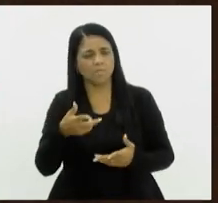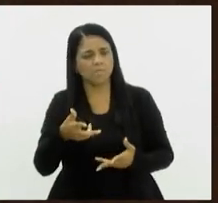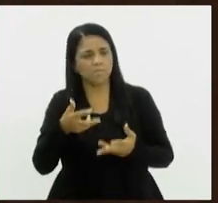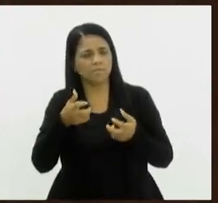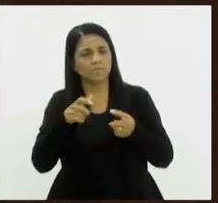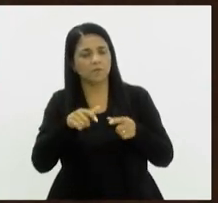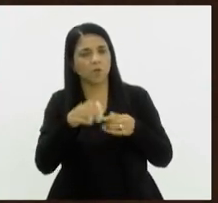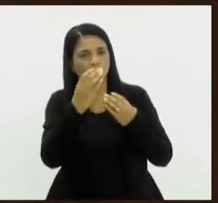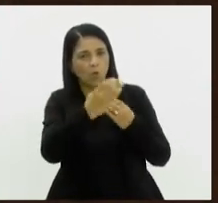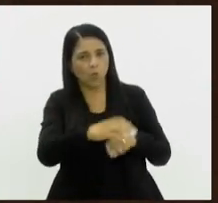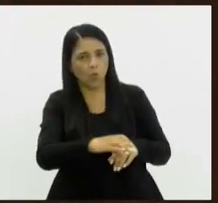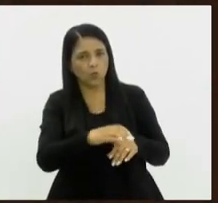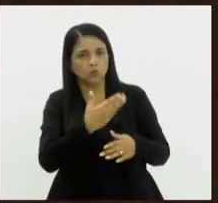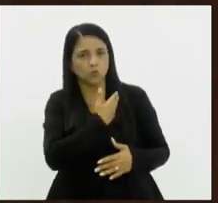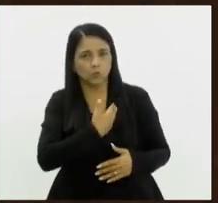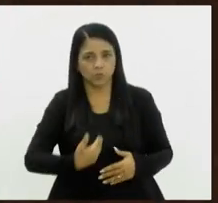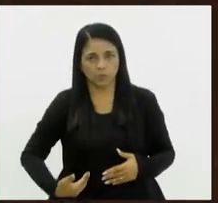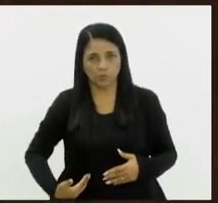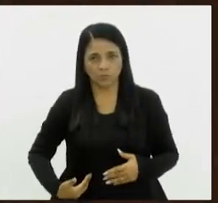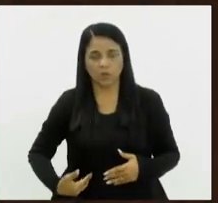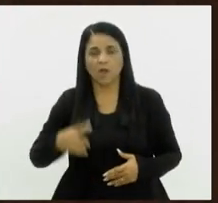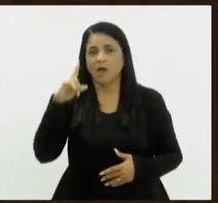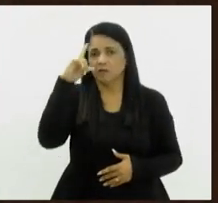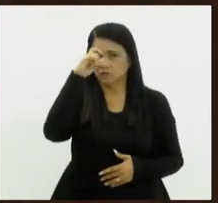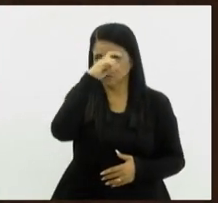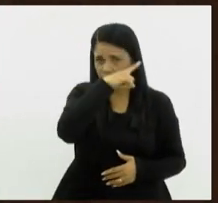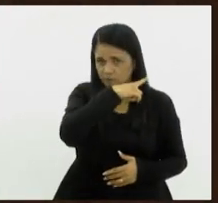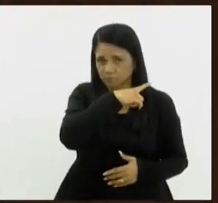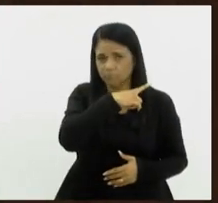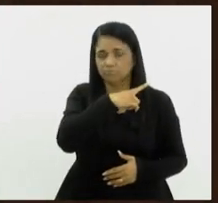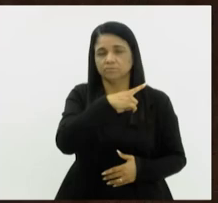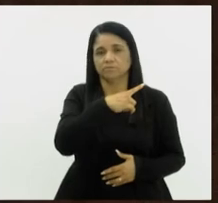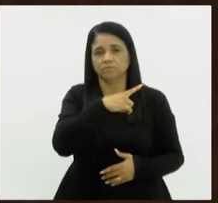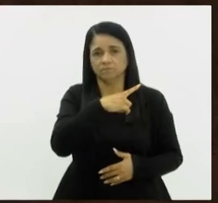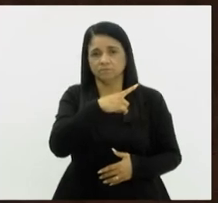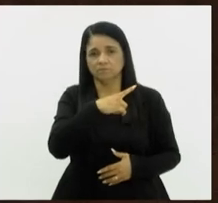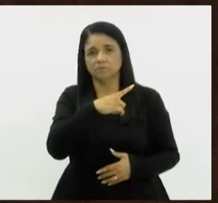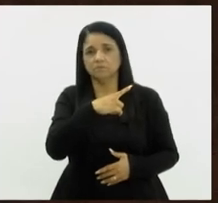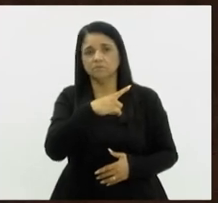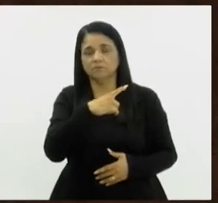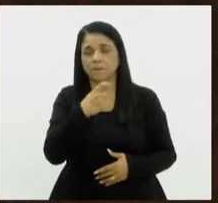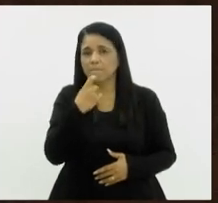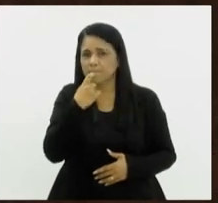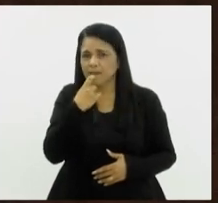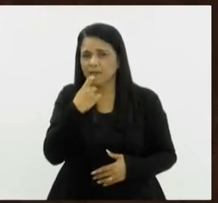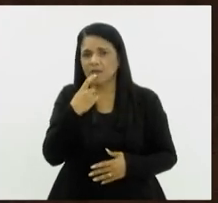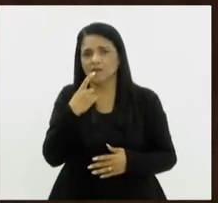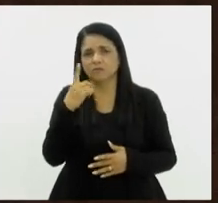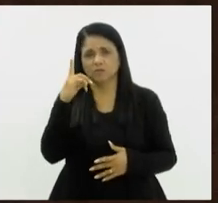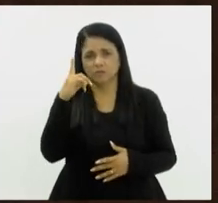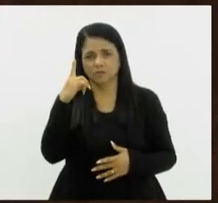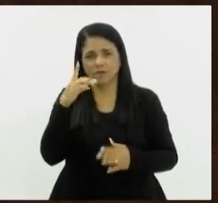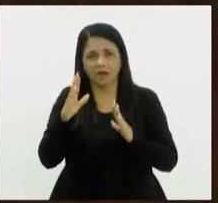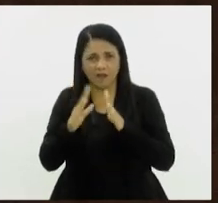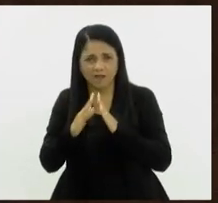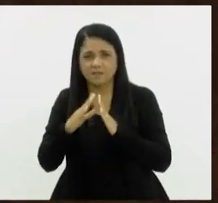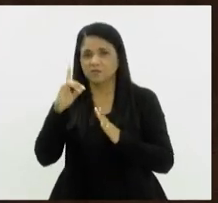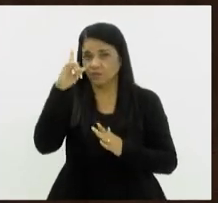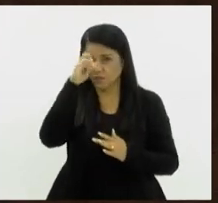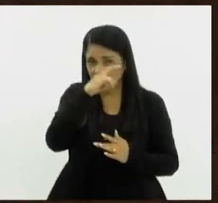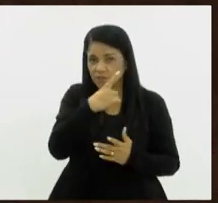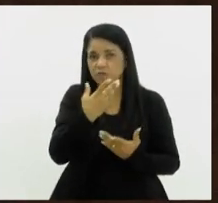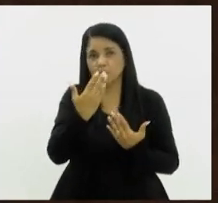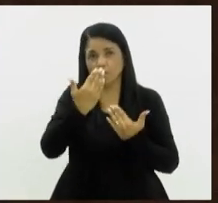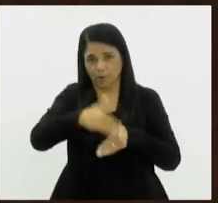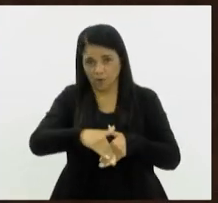público... exatamente a dificuldade da questão da proximidade da residência. Então, o nosso